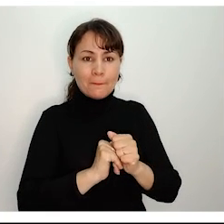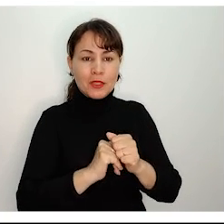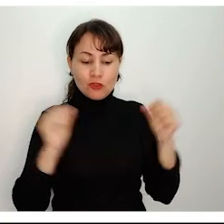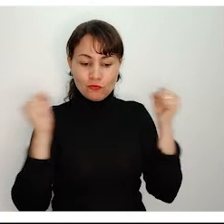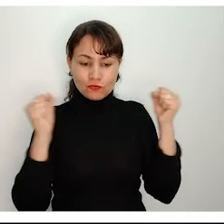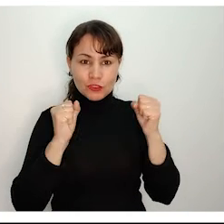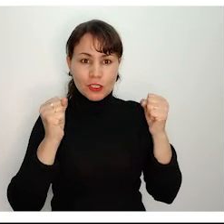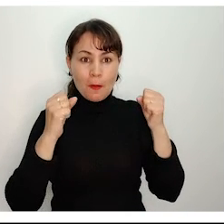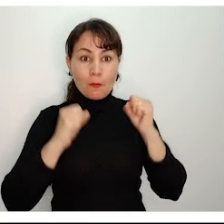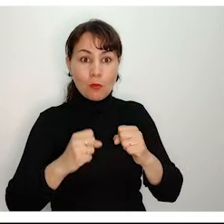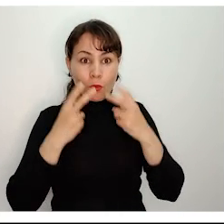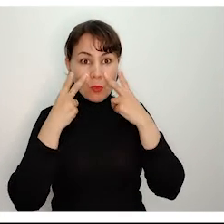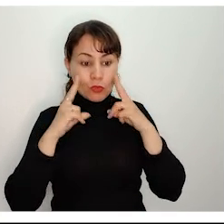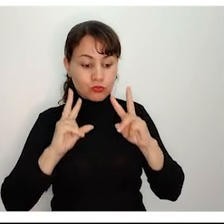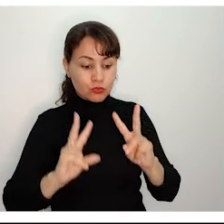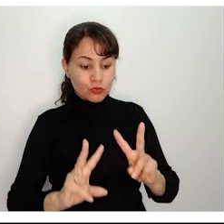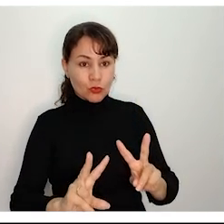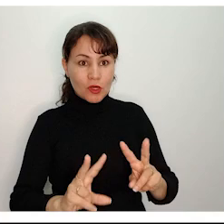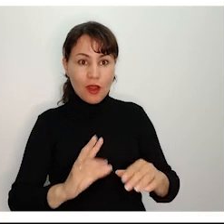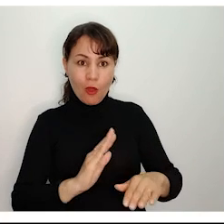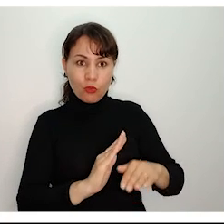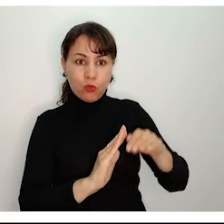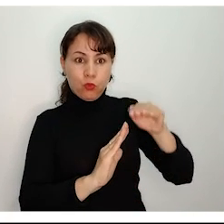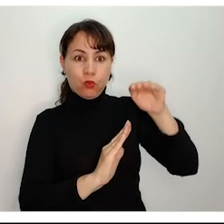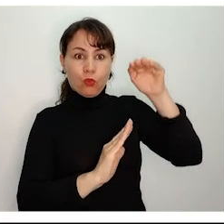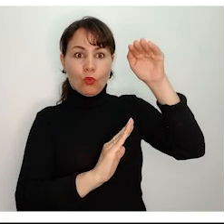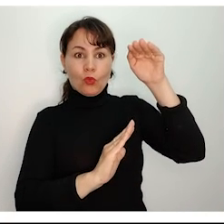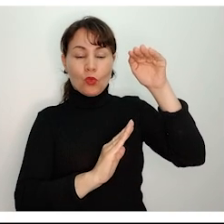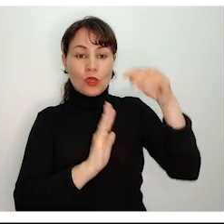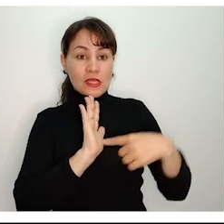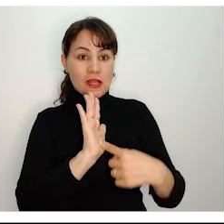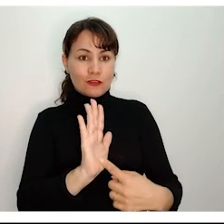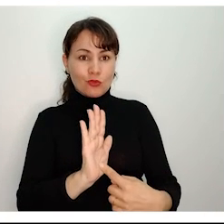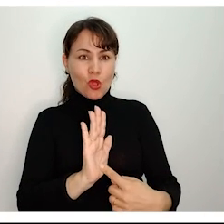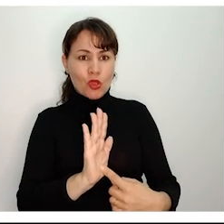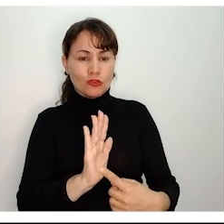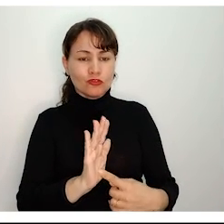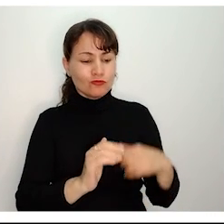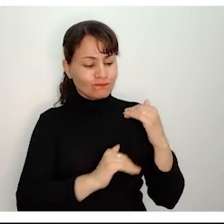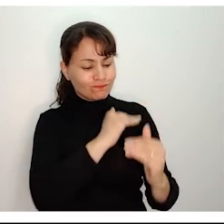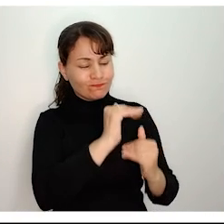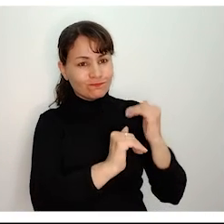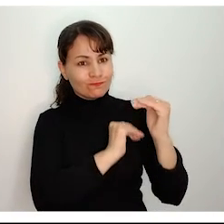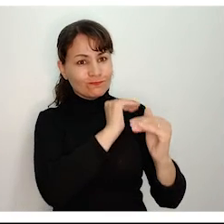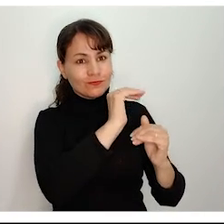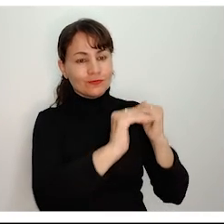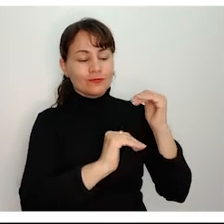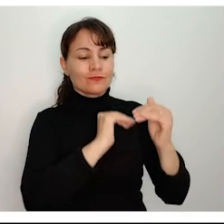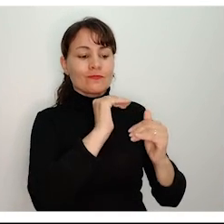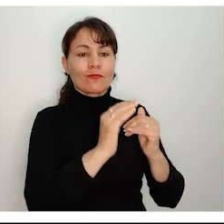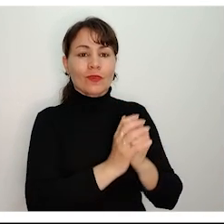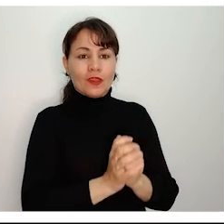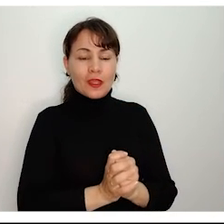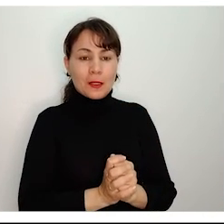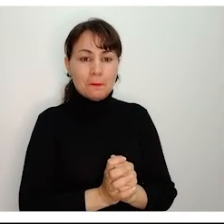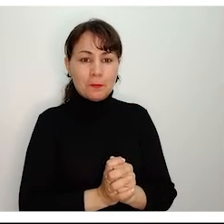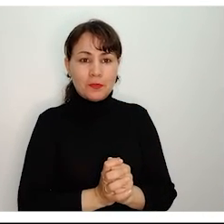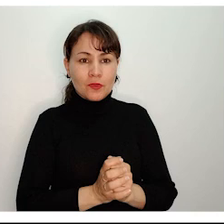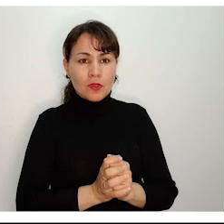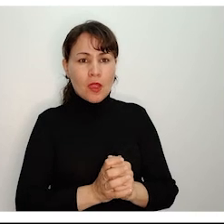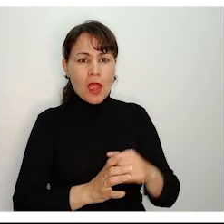acentuado fisicamente, nós podemos olhar, podemos ver este crescimento, e elas apresentam um